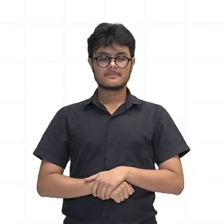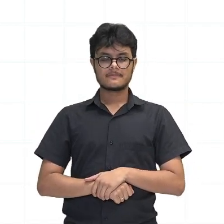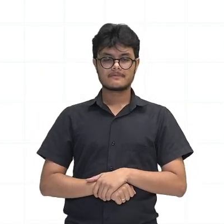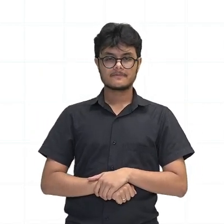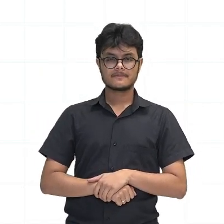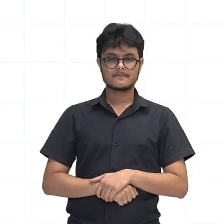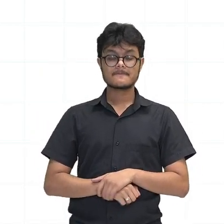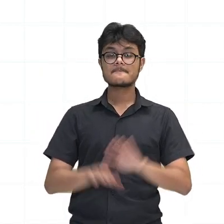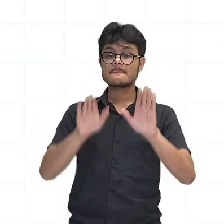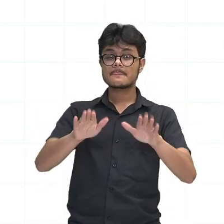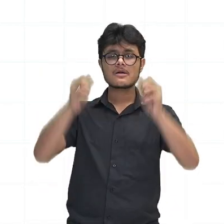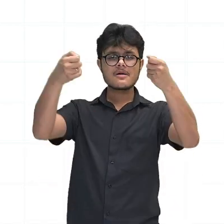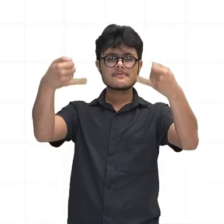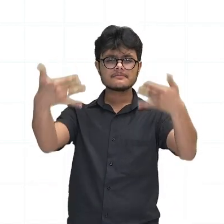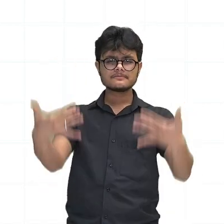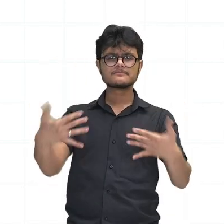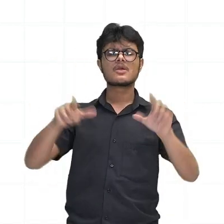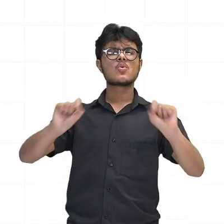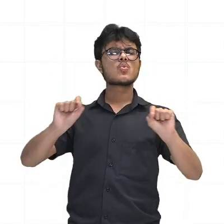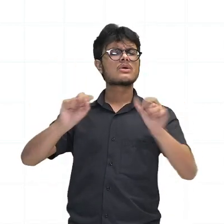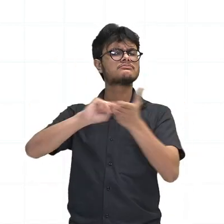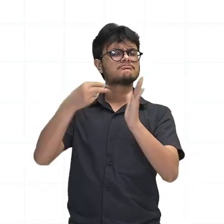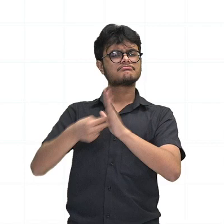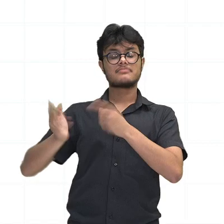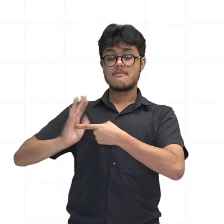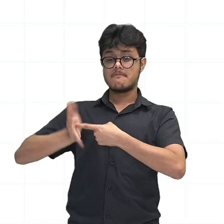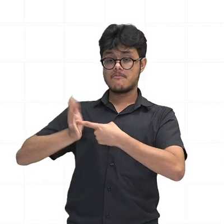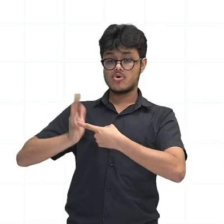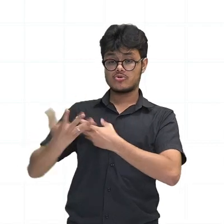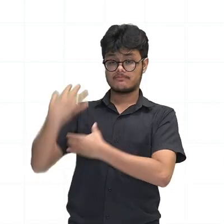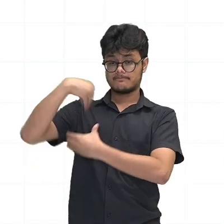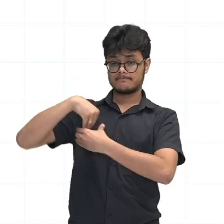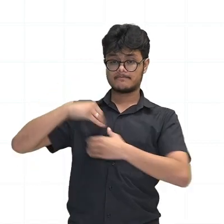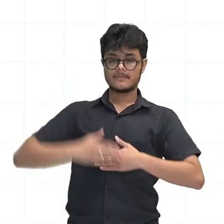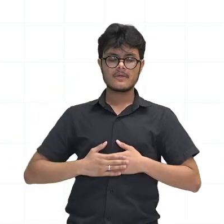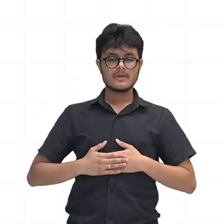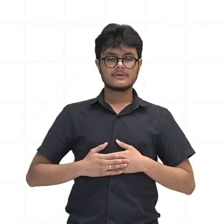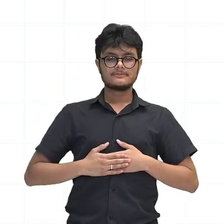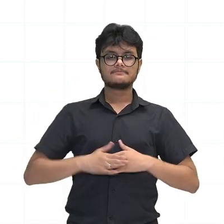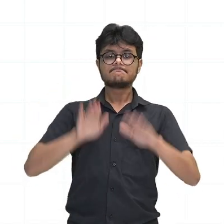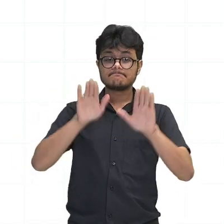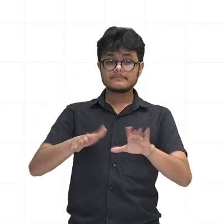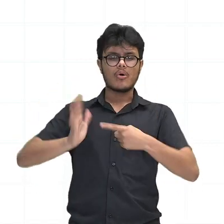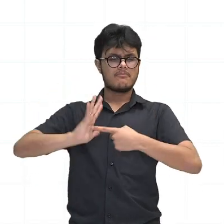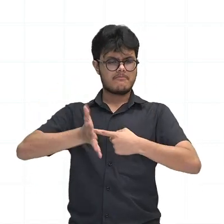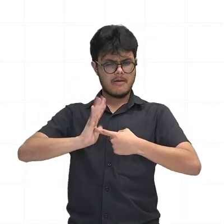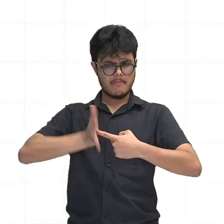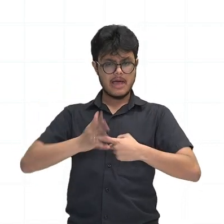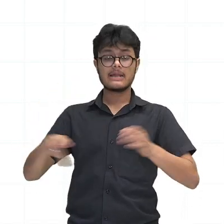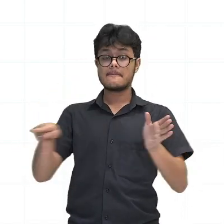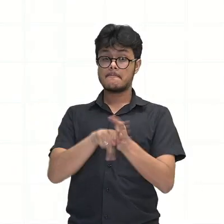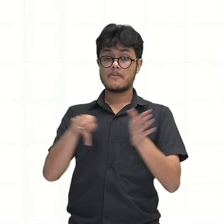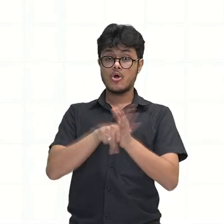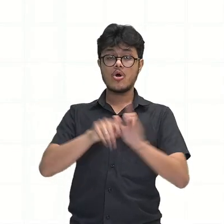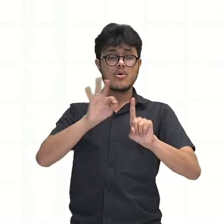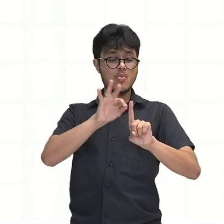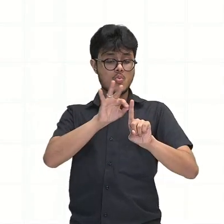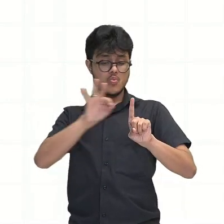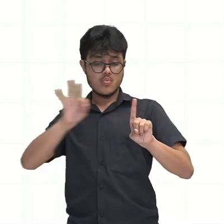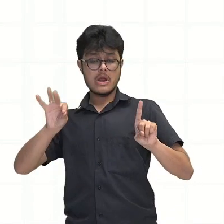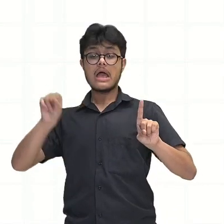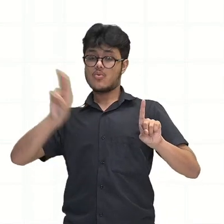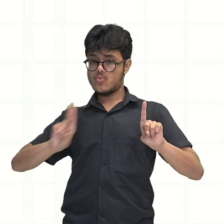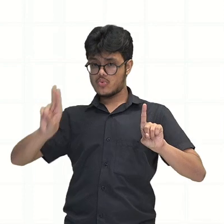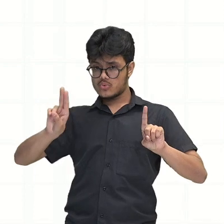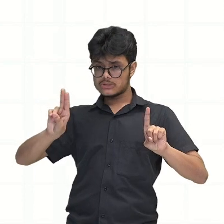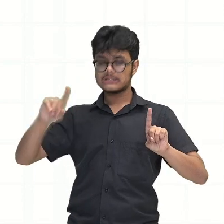a definição do motor de combustão interna, né? Que é uma máquina térmica que